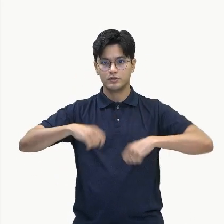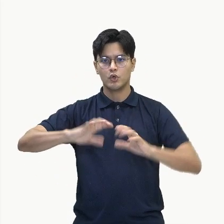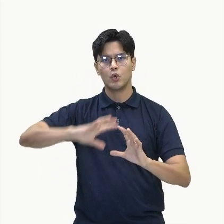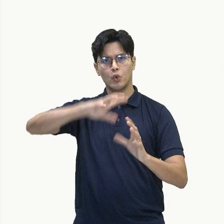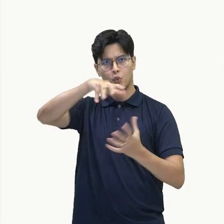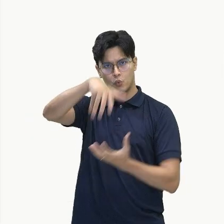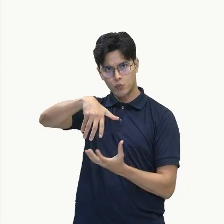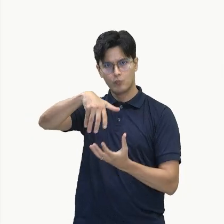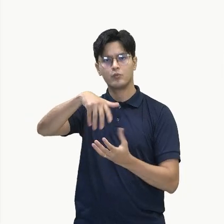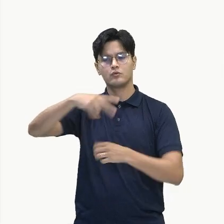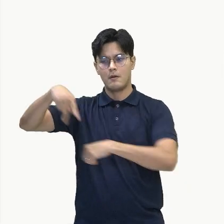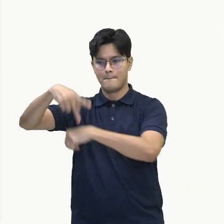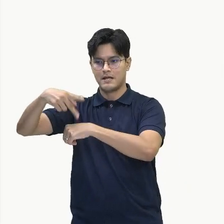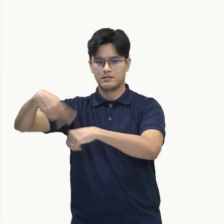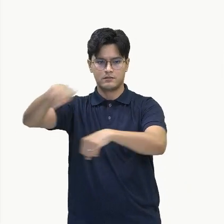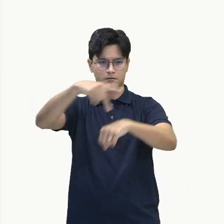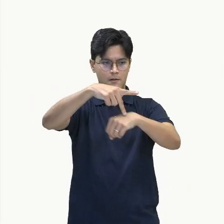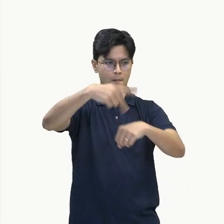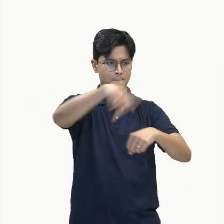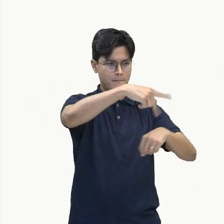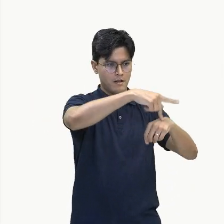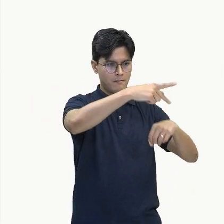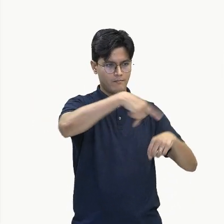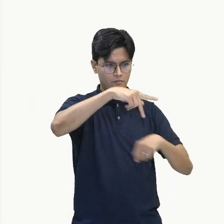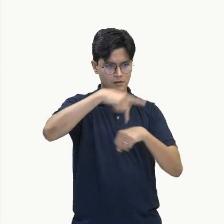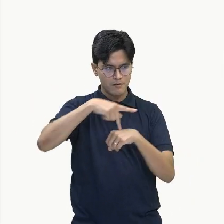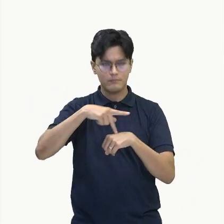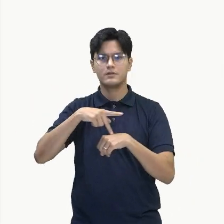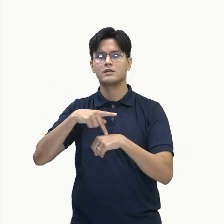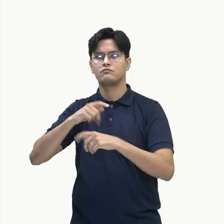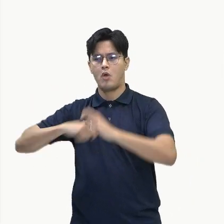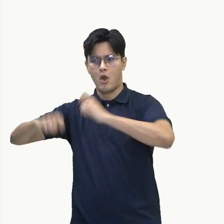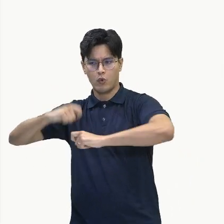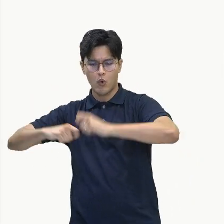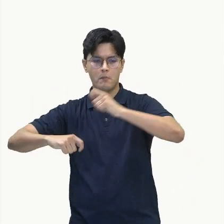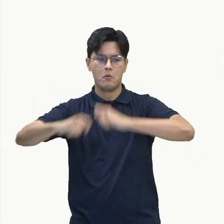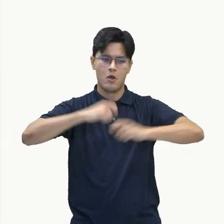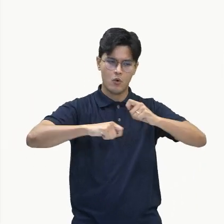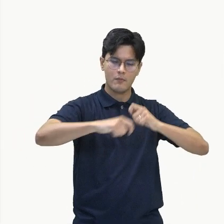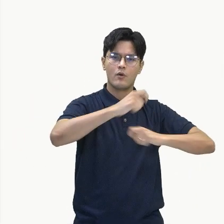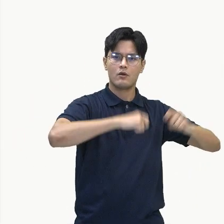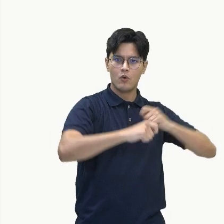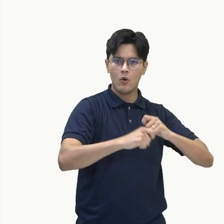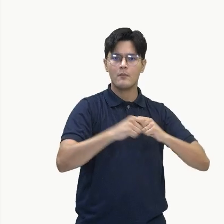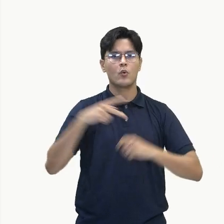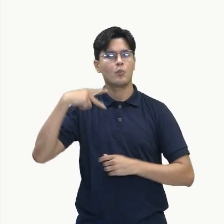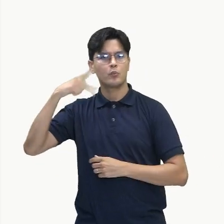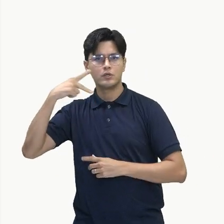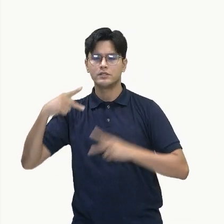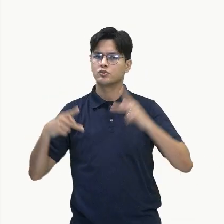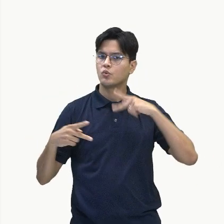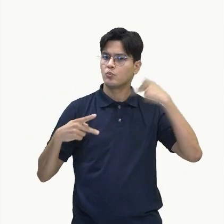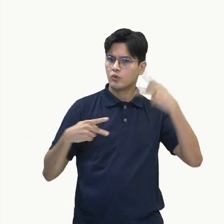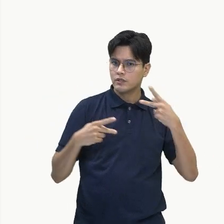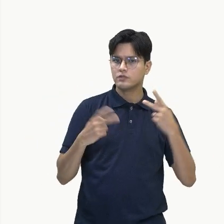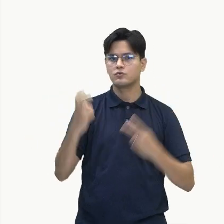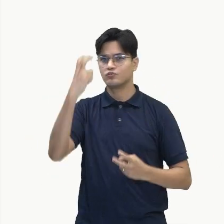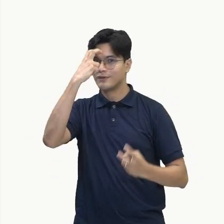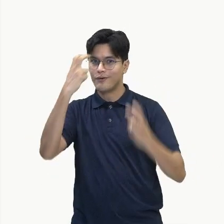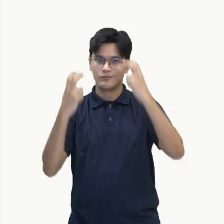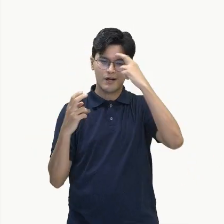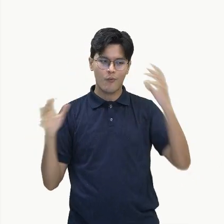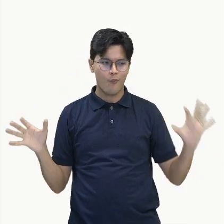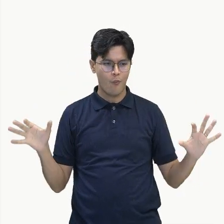conectado, tanto do ponto de vista econômico, como político e cultural também. Dando continuidade, a gente observa que